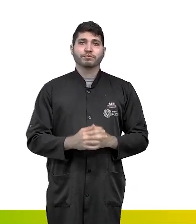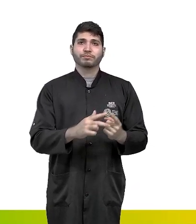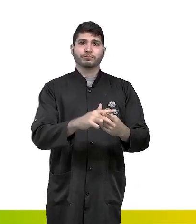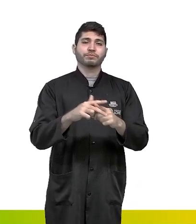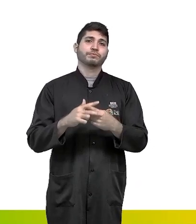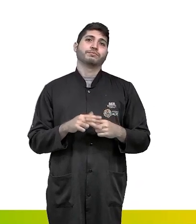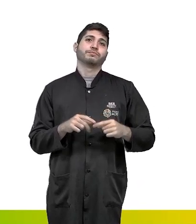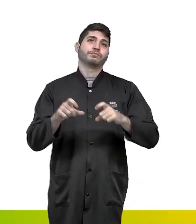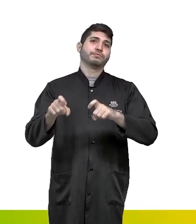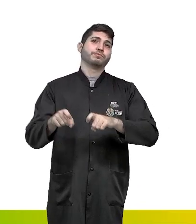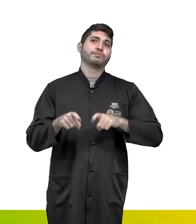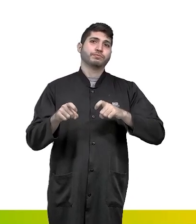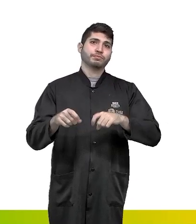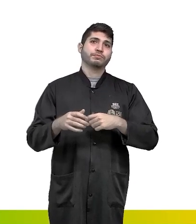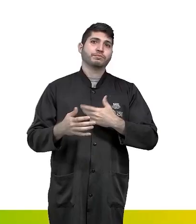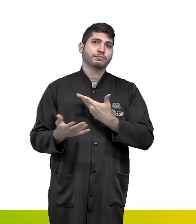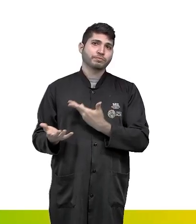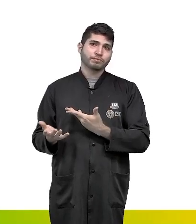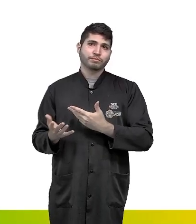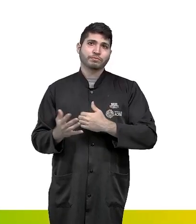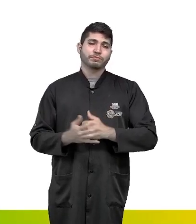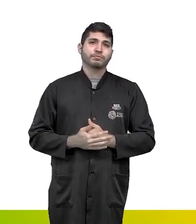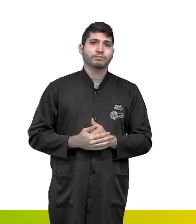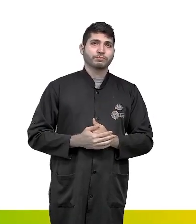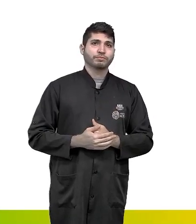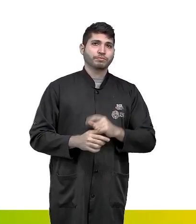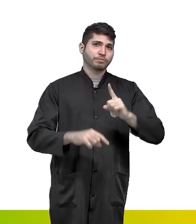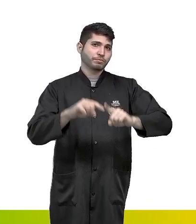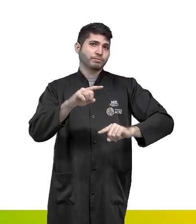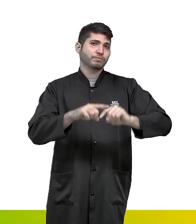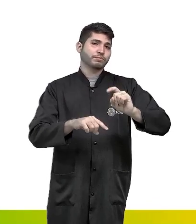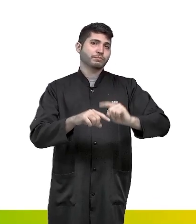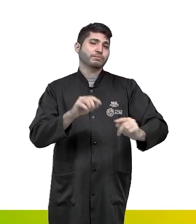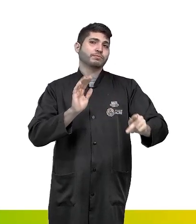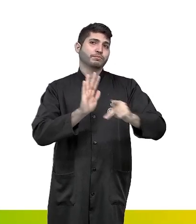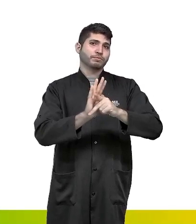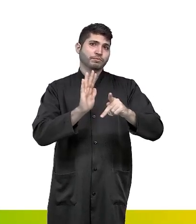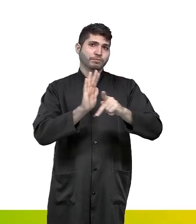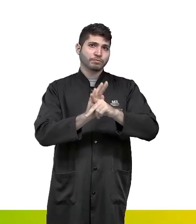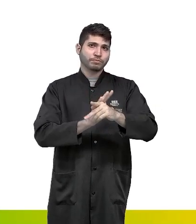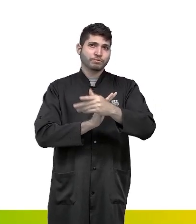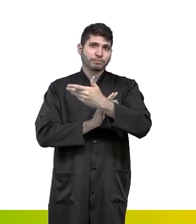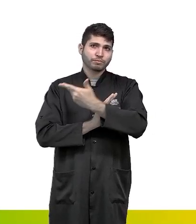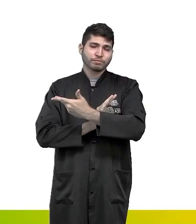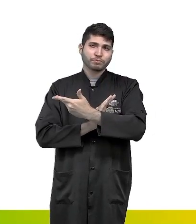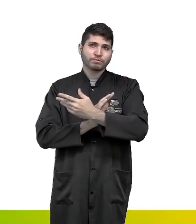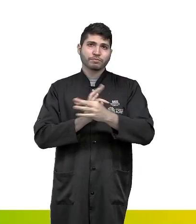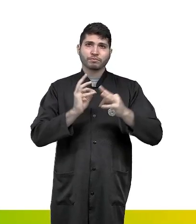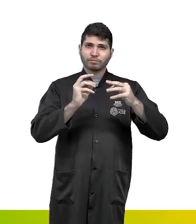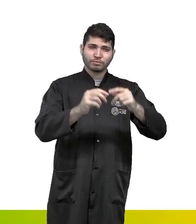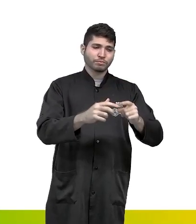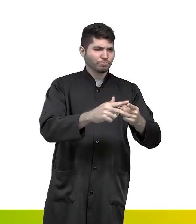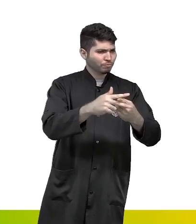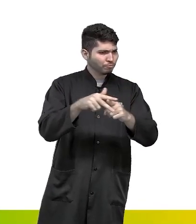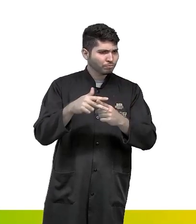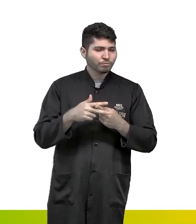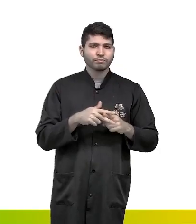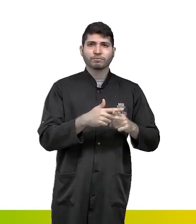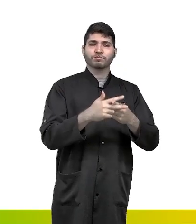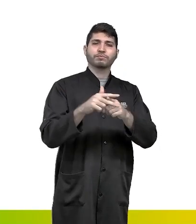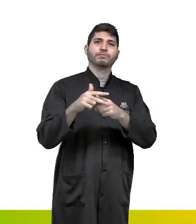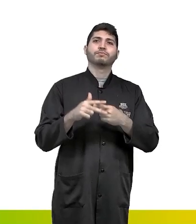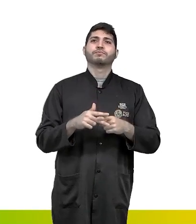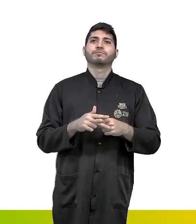hoje plantadeiras, colhedeiras, nós temos arado para preparar a terra, né? Tudo mecanizado, porque a produção hoje é